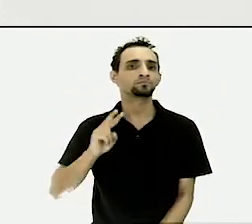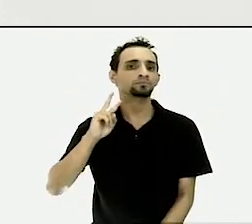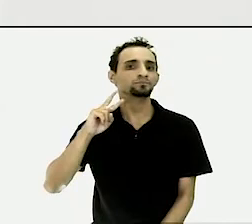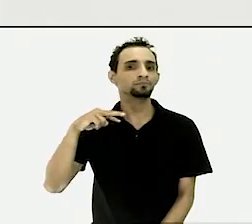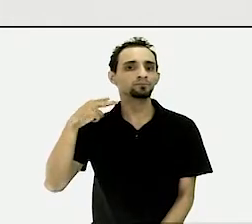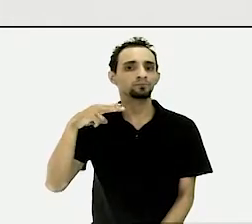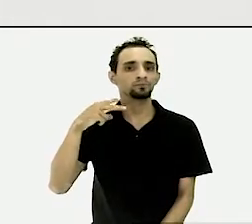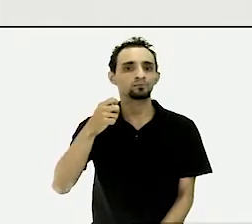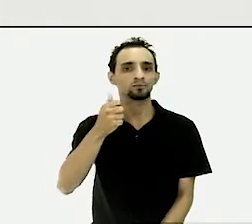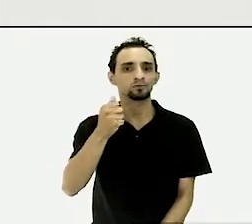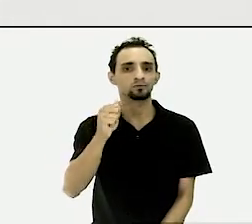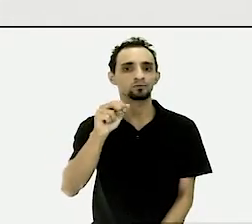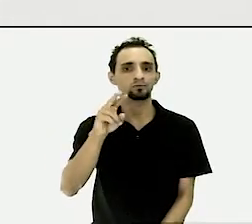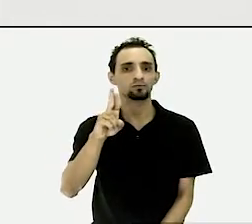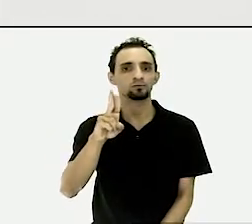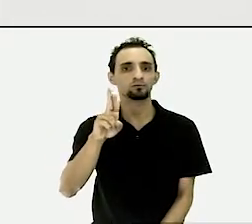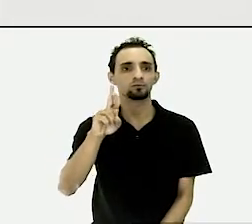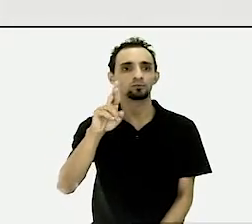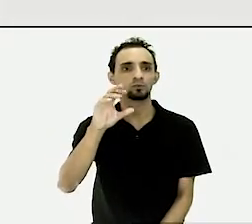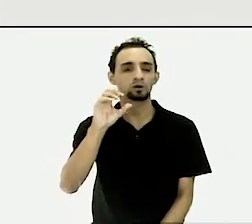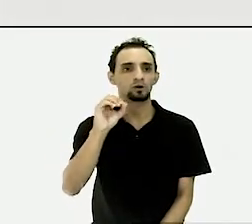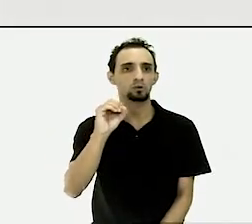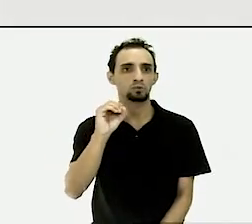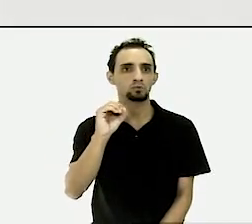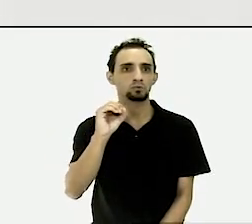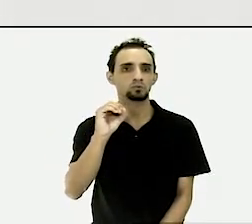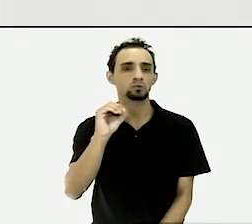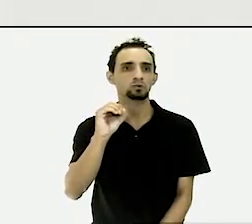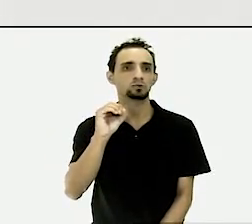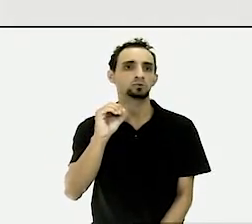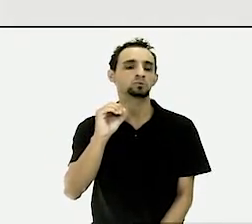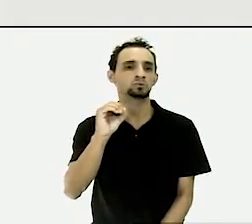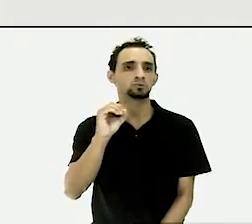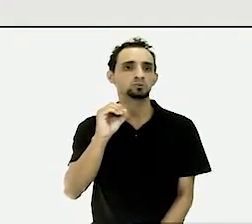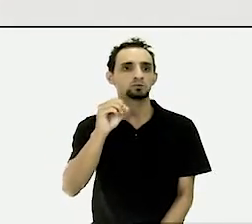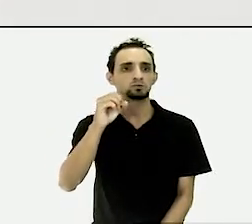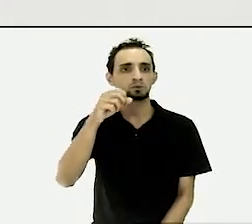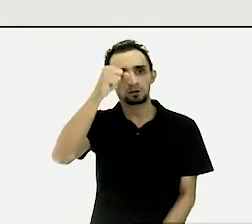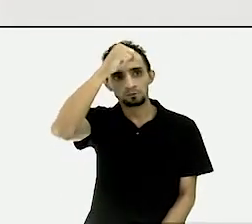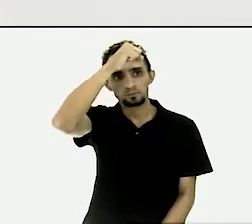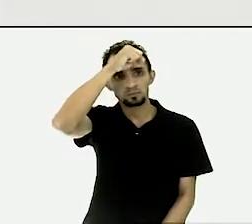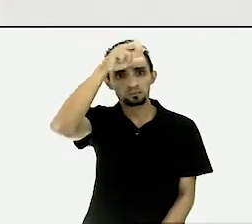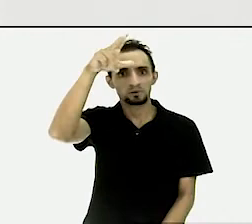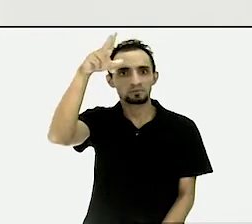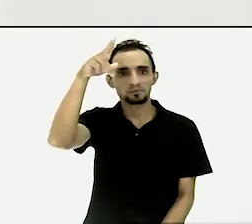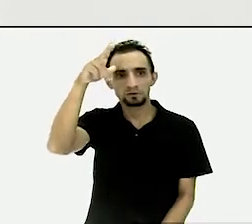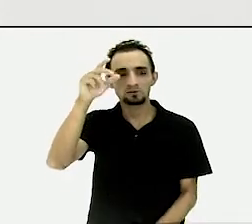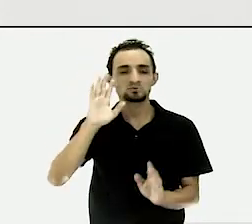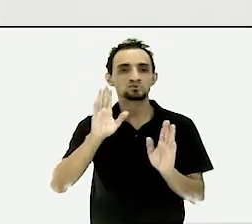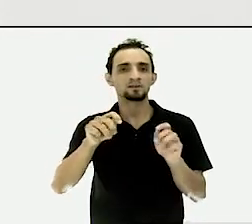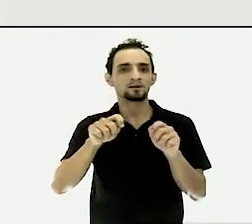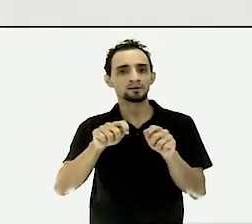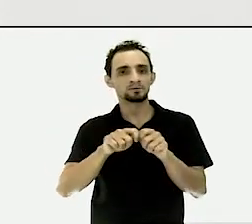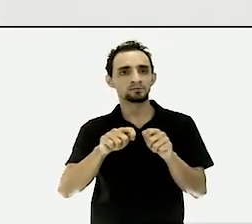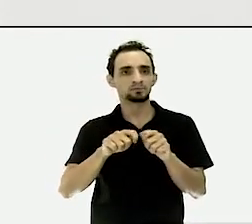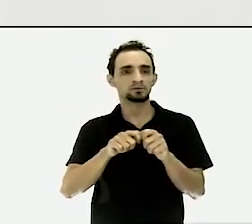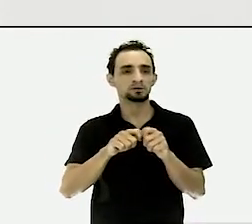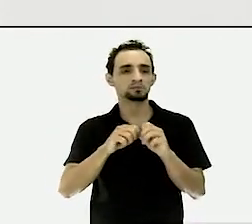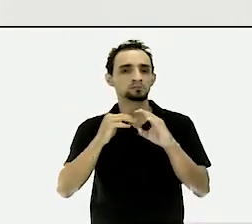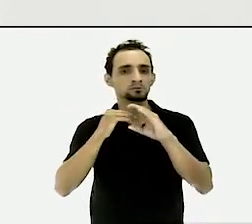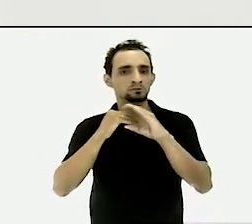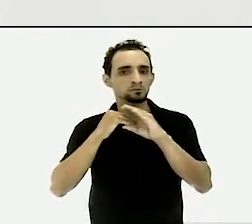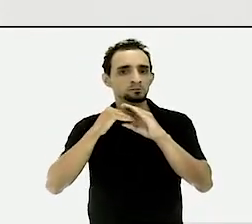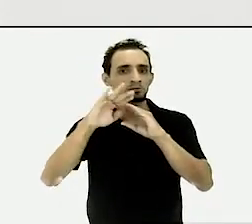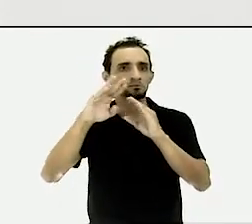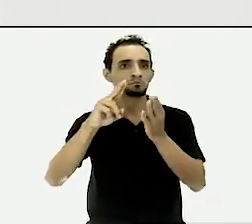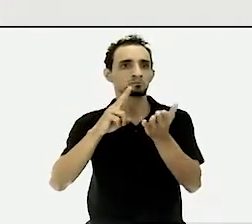a coleta, está havendo coleta de esgoto, aliás, falta ter coleta de esgoto, visto que até uma empresa famosa em Agosto está jogando esgoto na água, né?